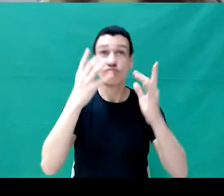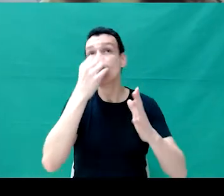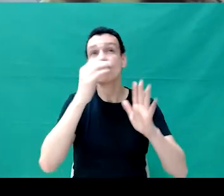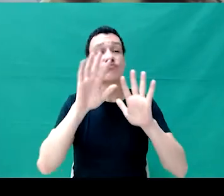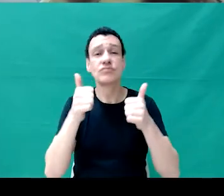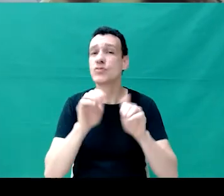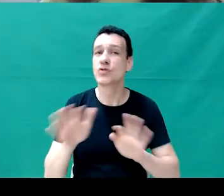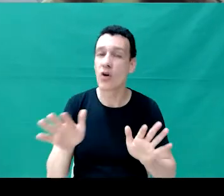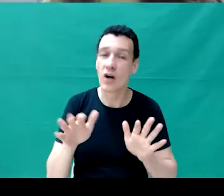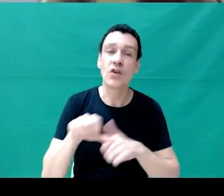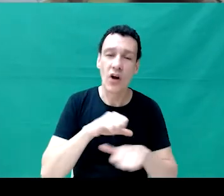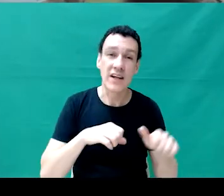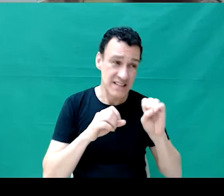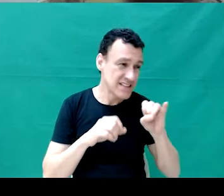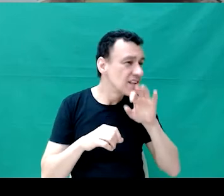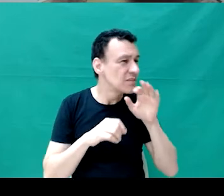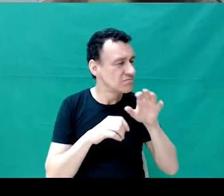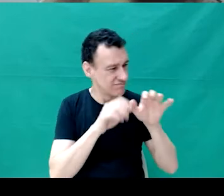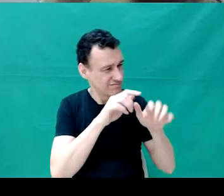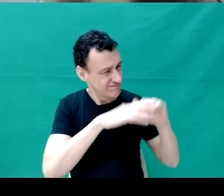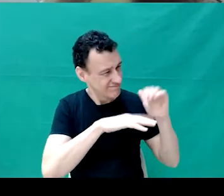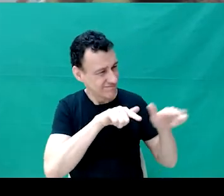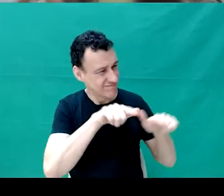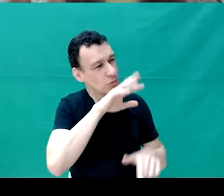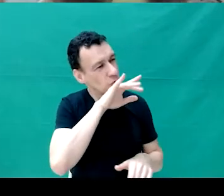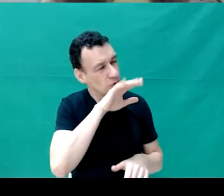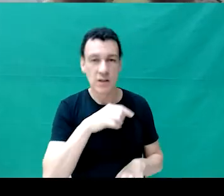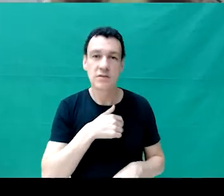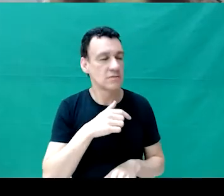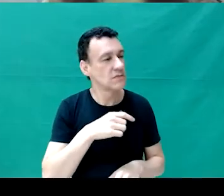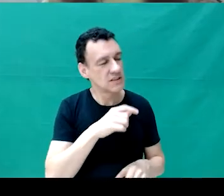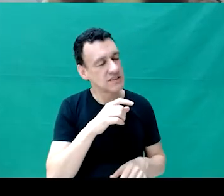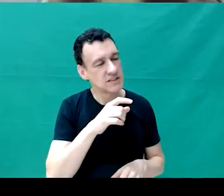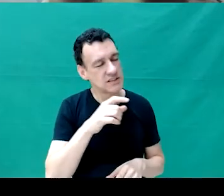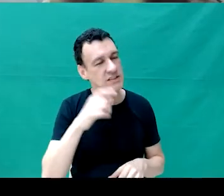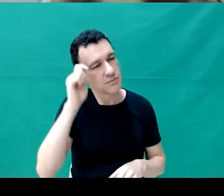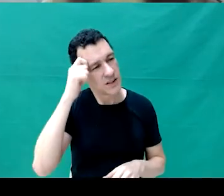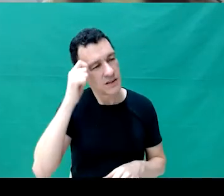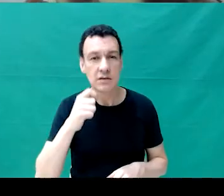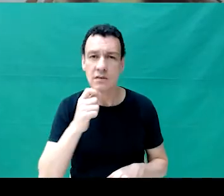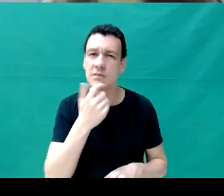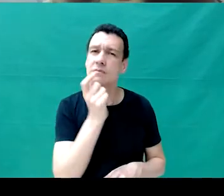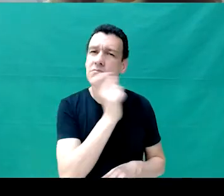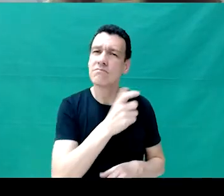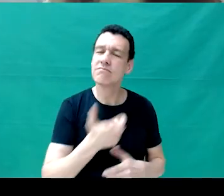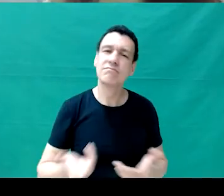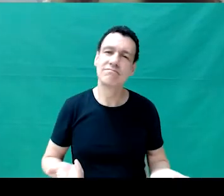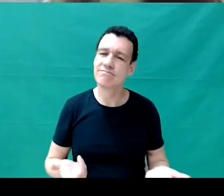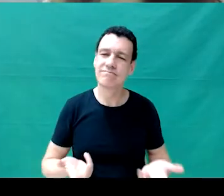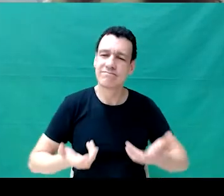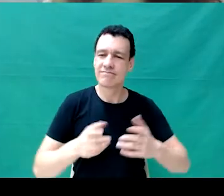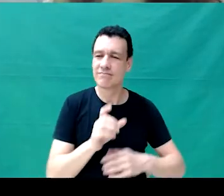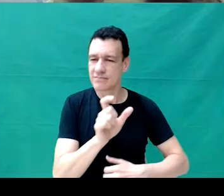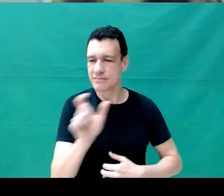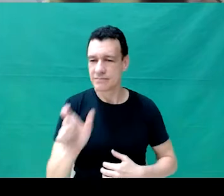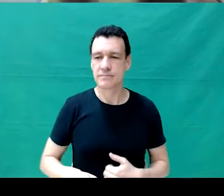pensar nessas questões, a gente acaba sendo racista sem querer. E aí, por isso que eu estou trazendo isso para vocês,